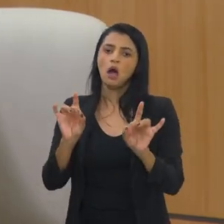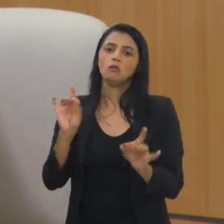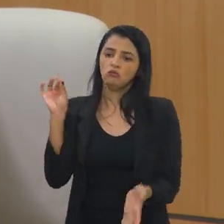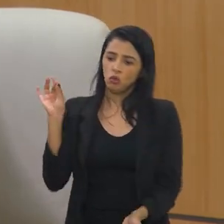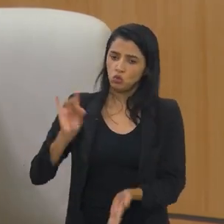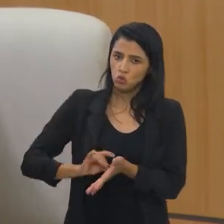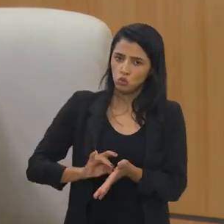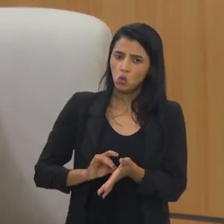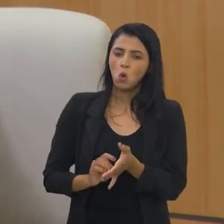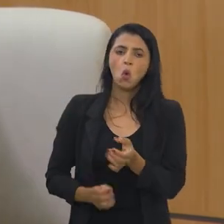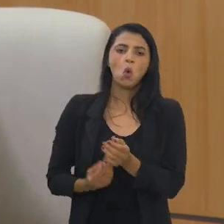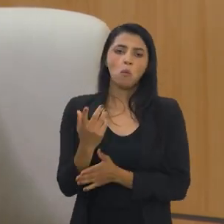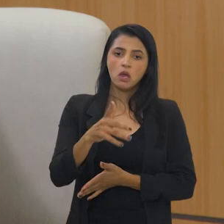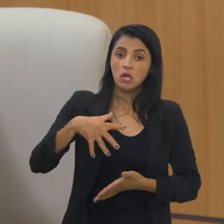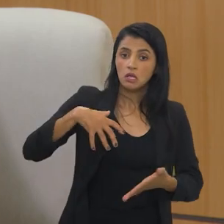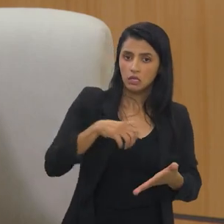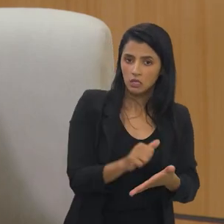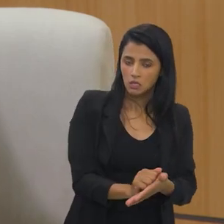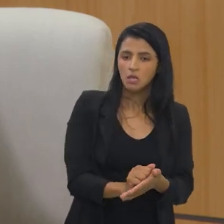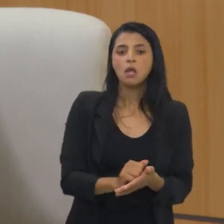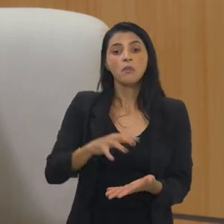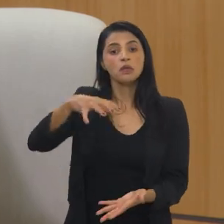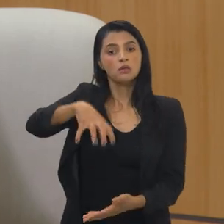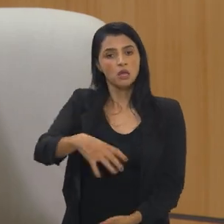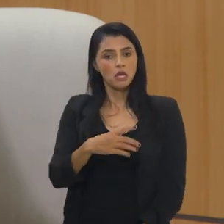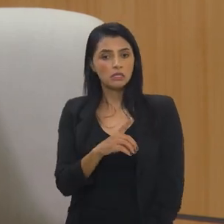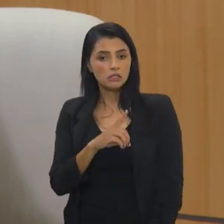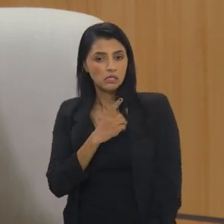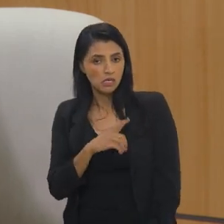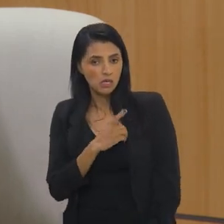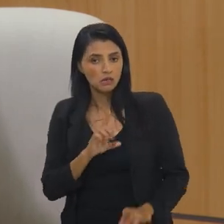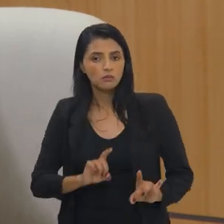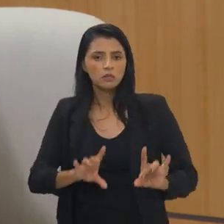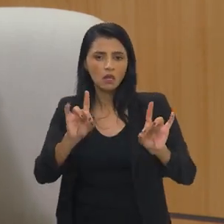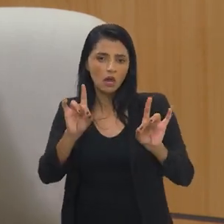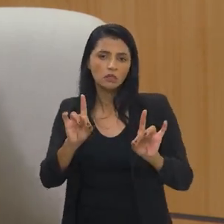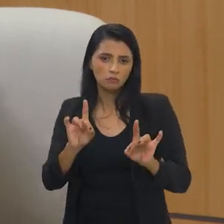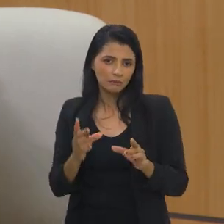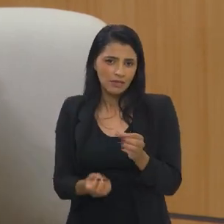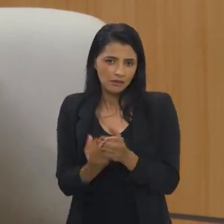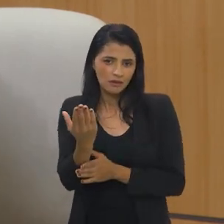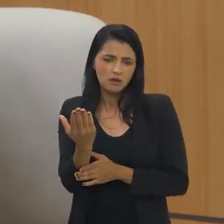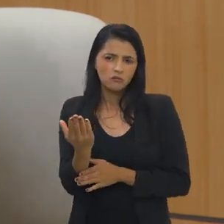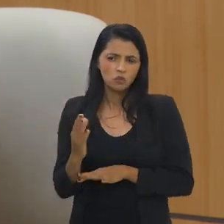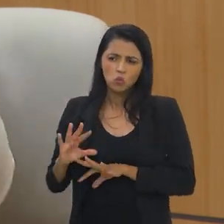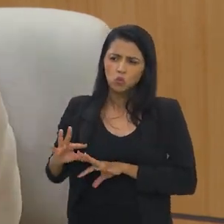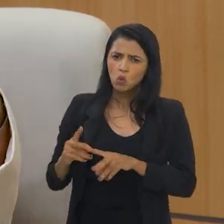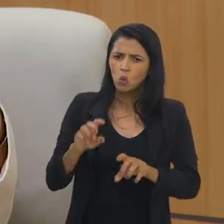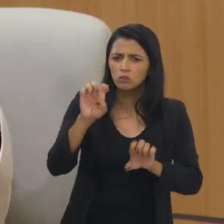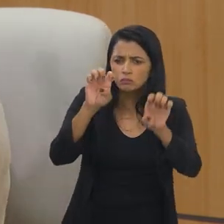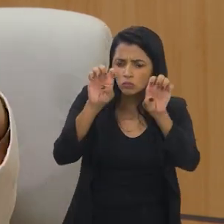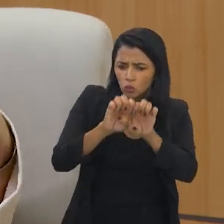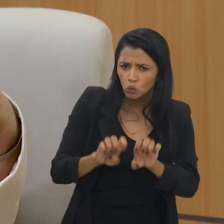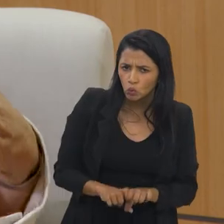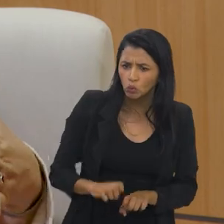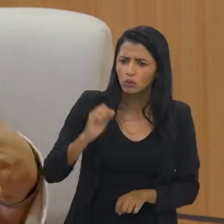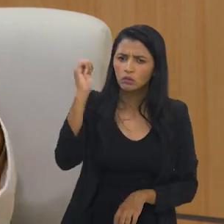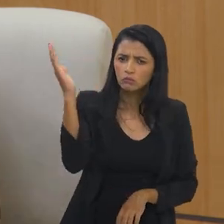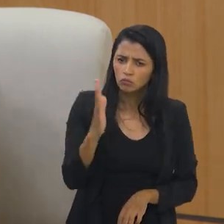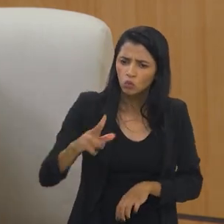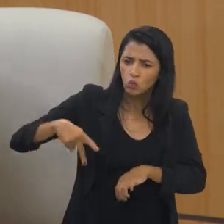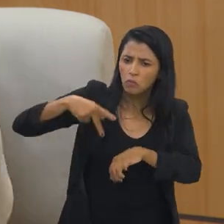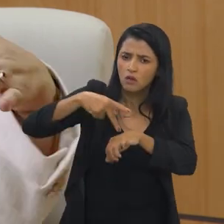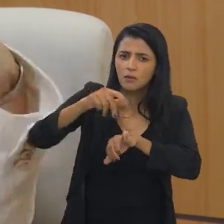especializada ela é legitime credencia as delegacias especializadas portanto toda estrutura do estado